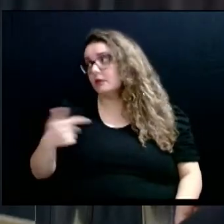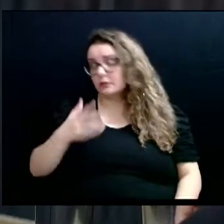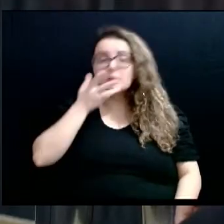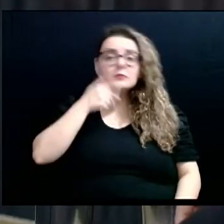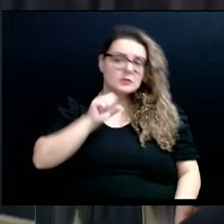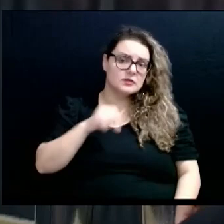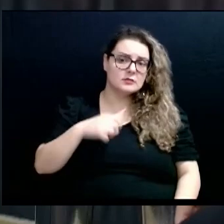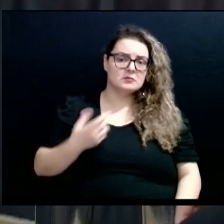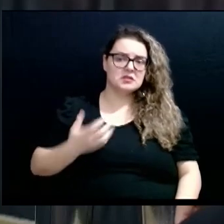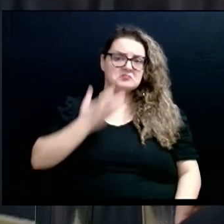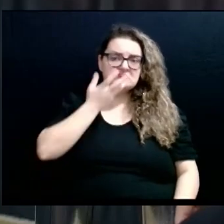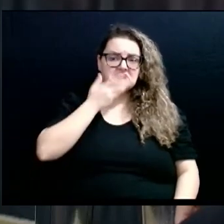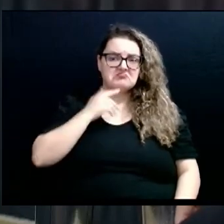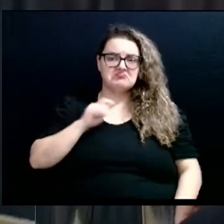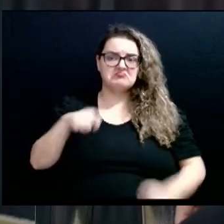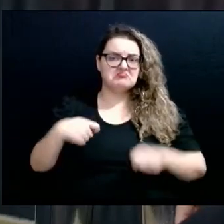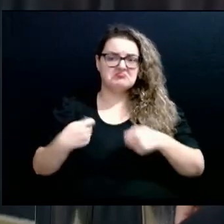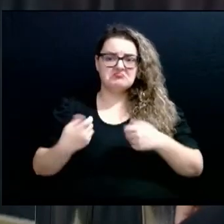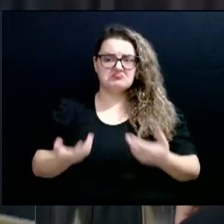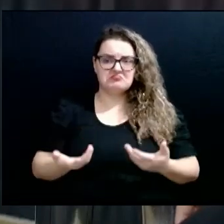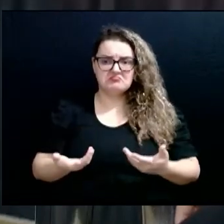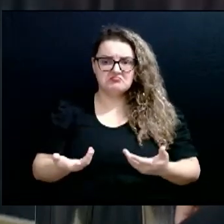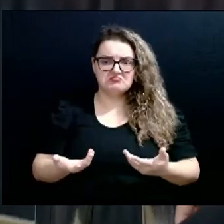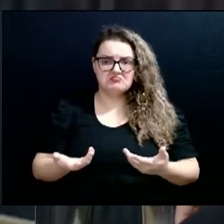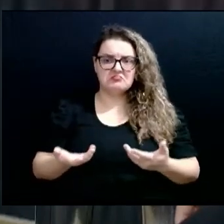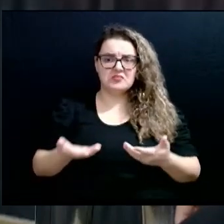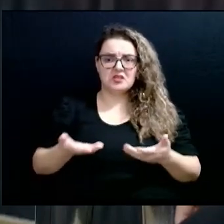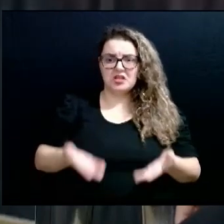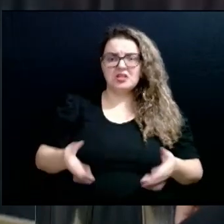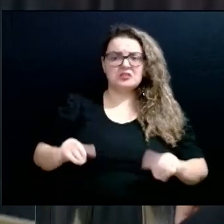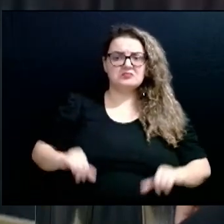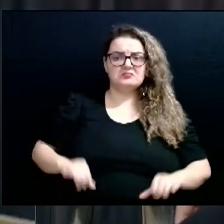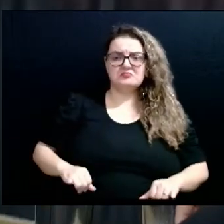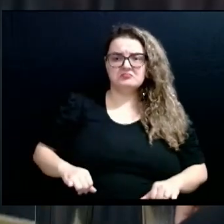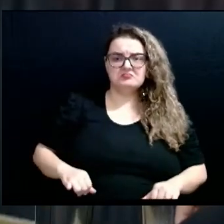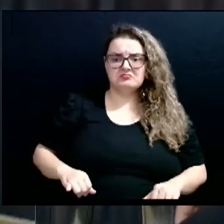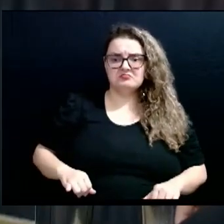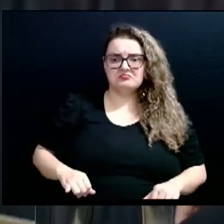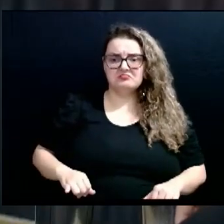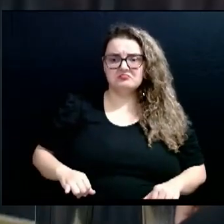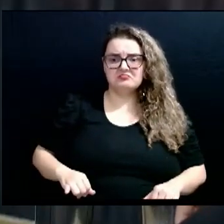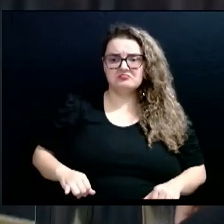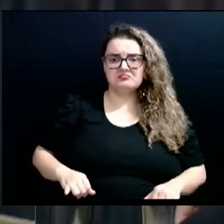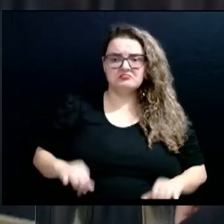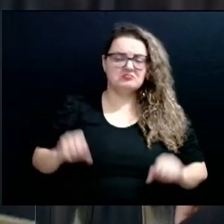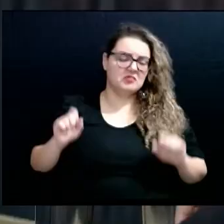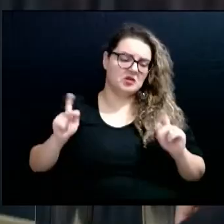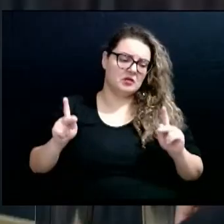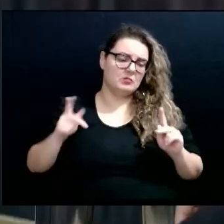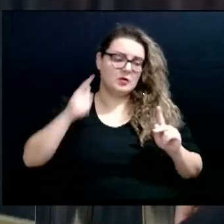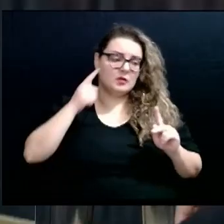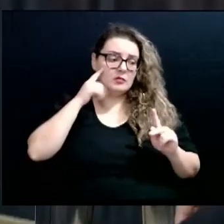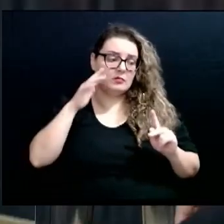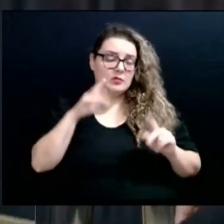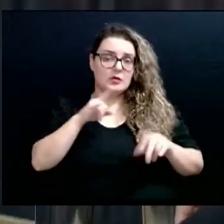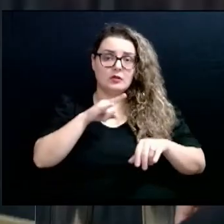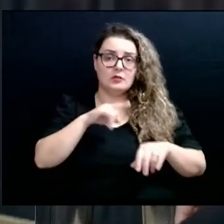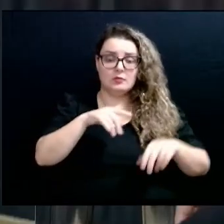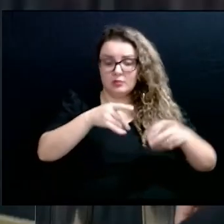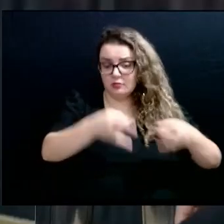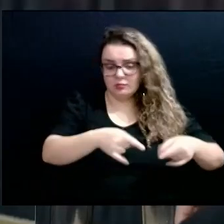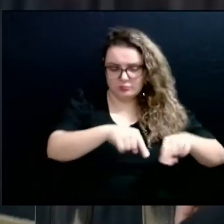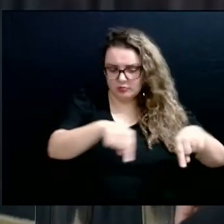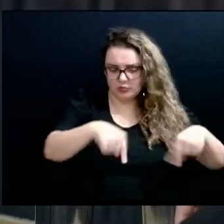ali de que aquilo, né, causou um sofrimento, tá tudo bem. Mas vamos imaginar então que ela ficou presa dentro desse cômodo e ela ficou